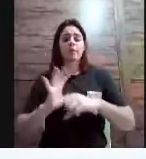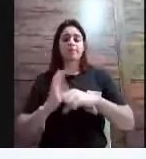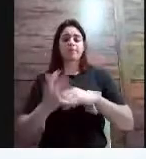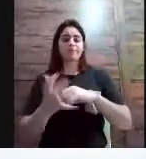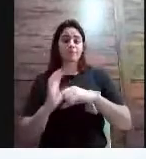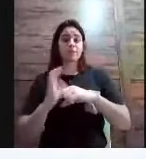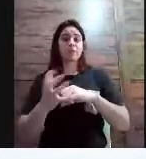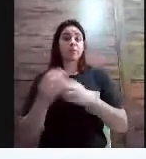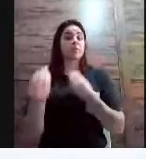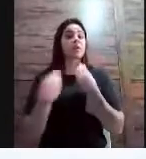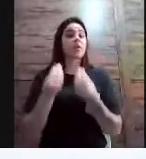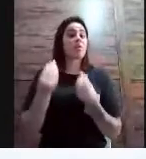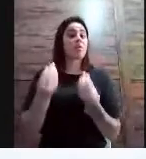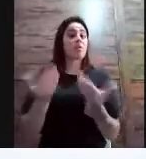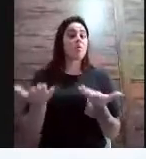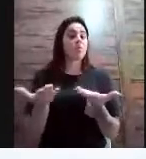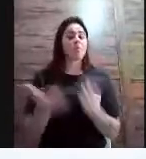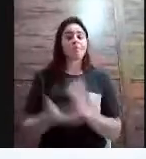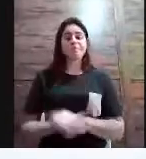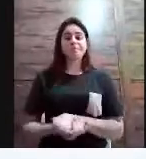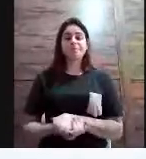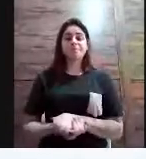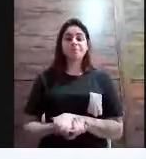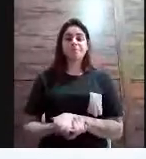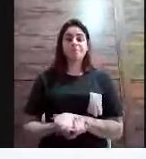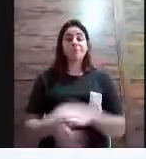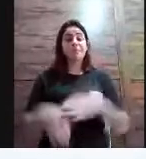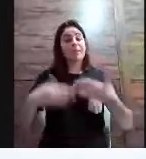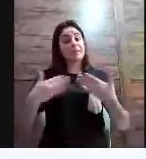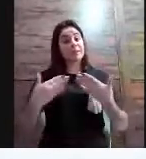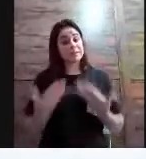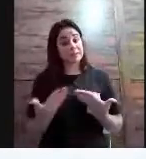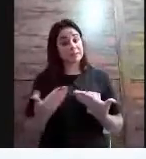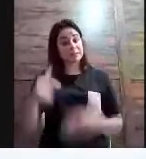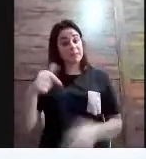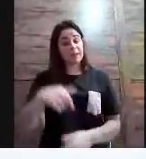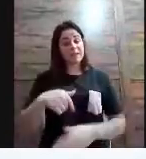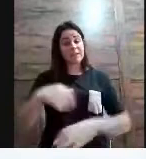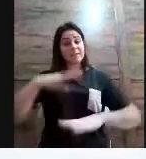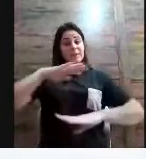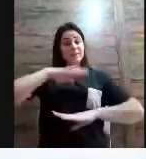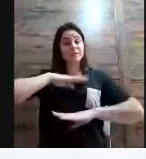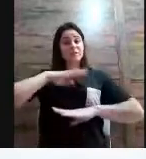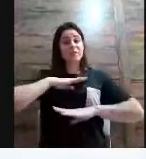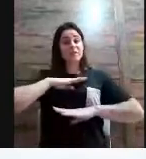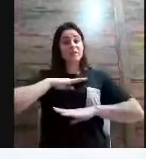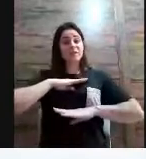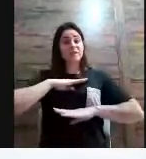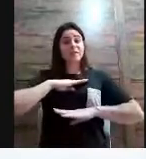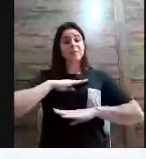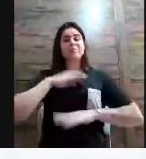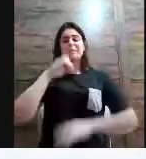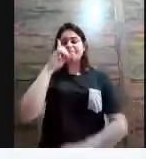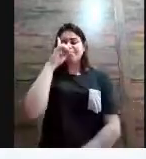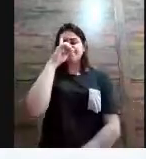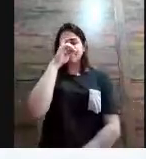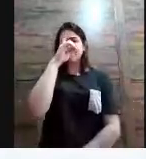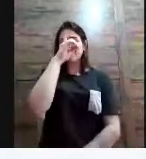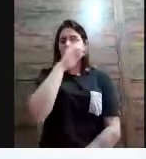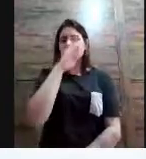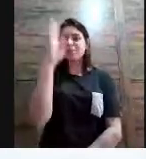o coronavírus? Olha, o Brasil está num momento tão confuso que não dá para misturar as ações